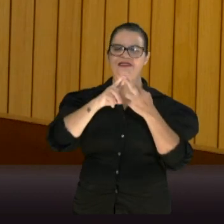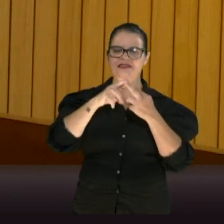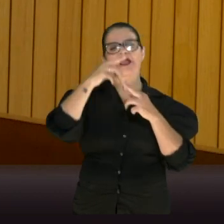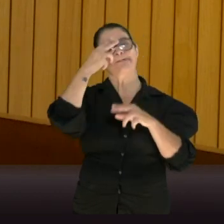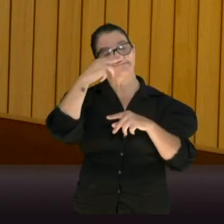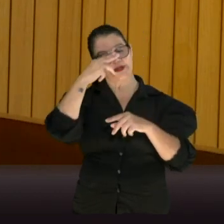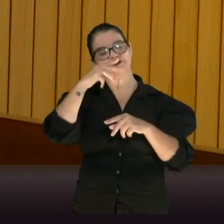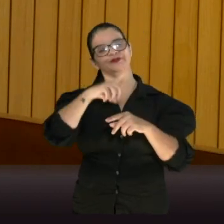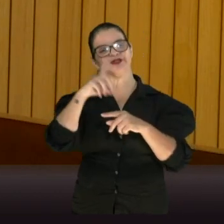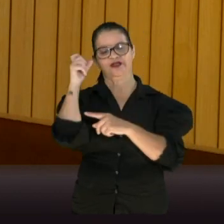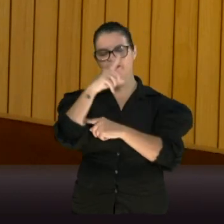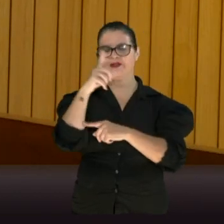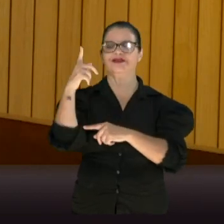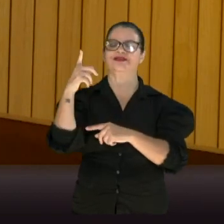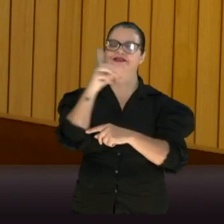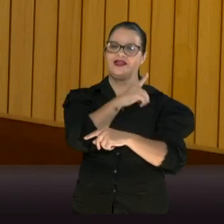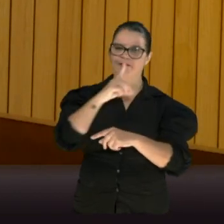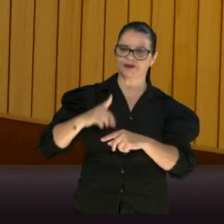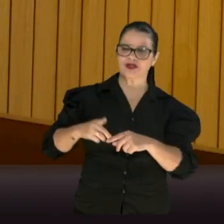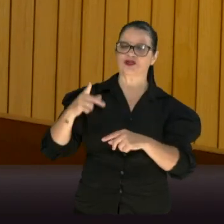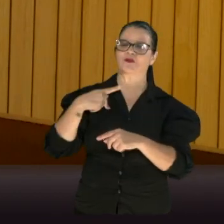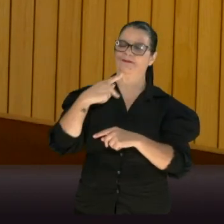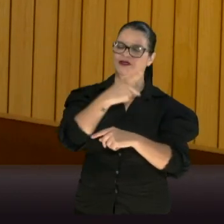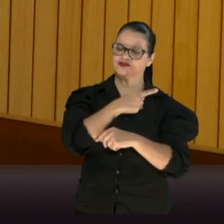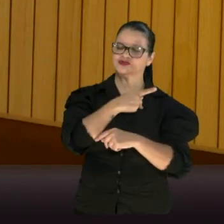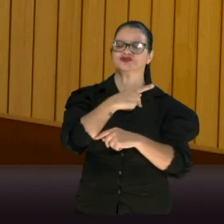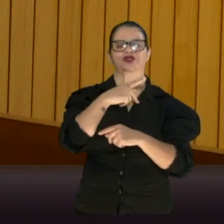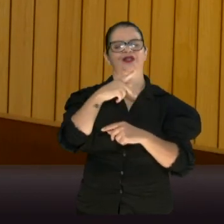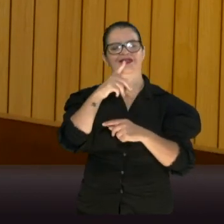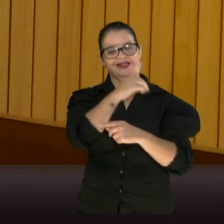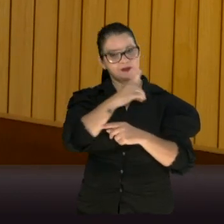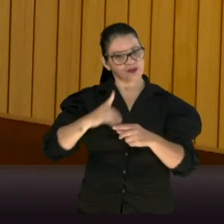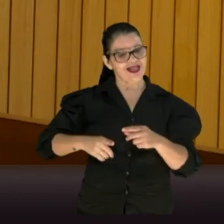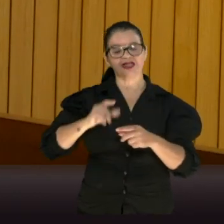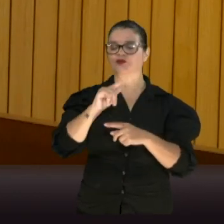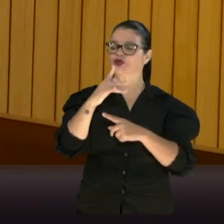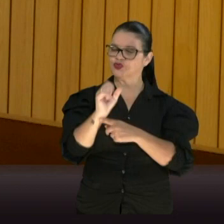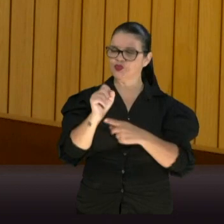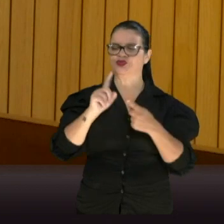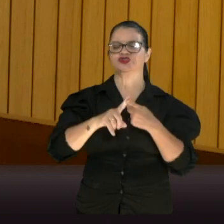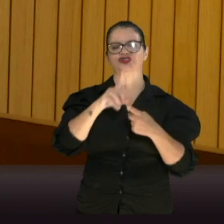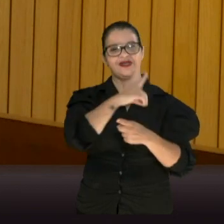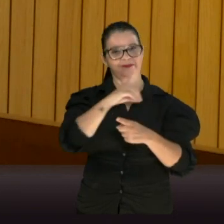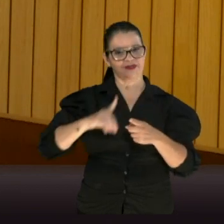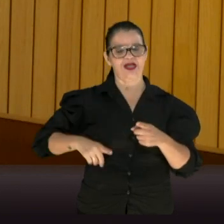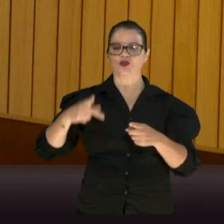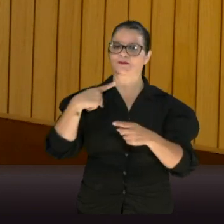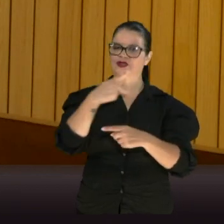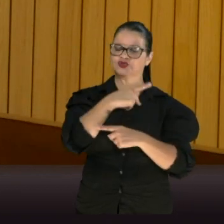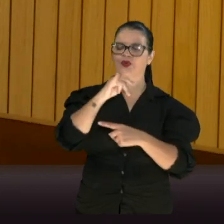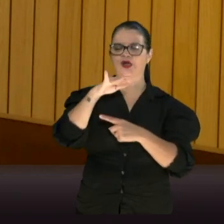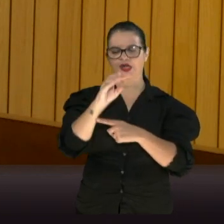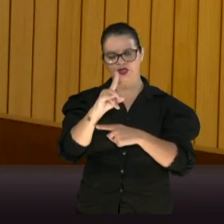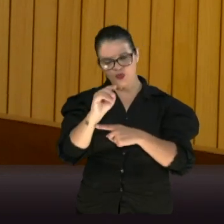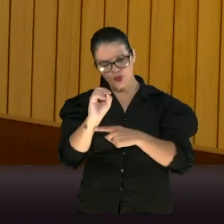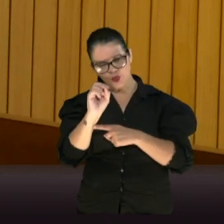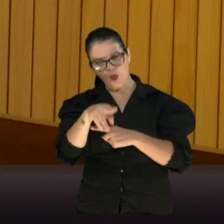Antunes, deputado pastor Cleito, mesmo em meio à turbulência que acontece no dia a dia, mas continua viva, continua de